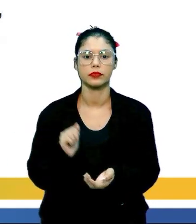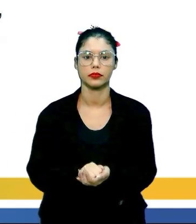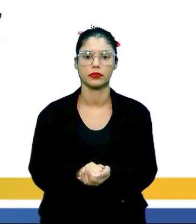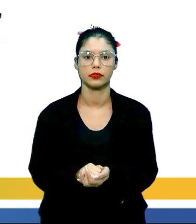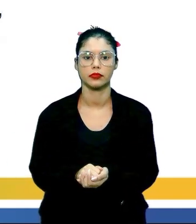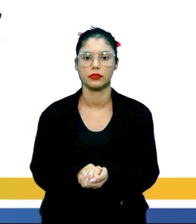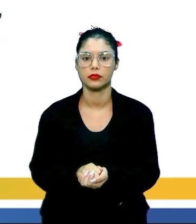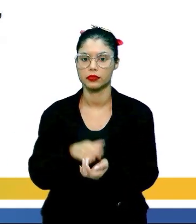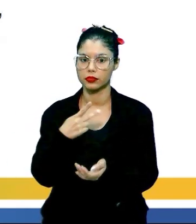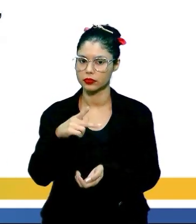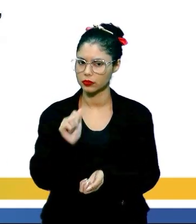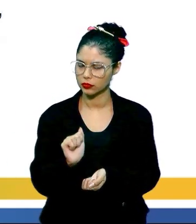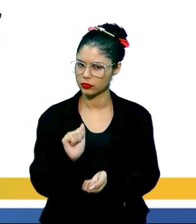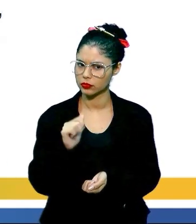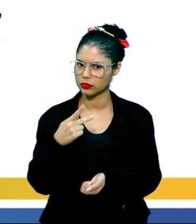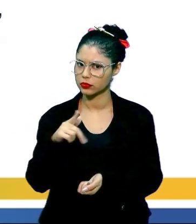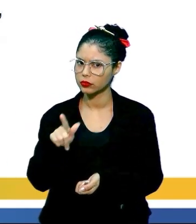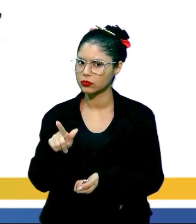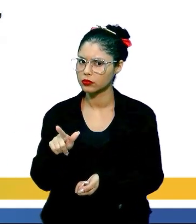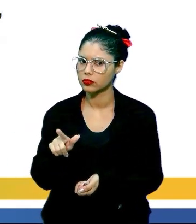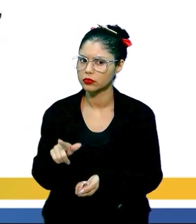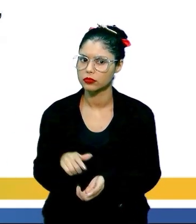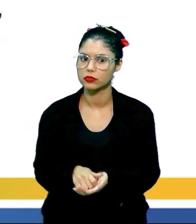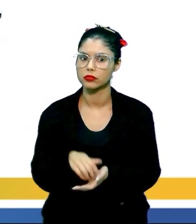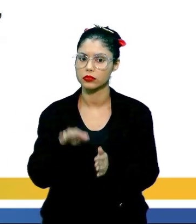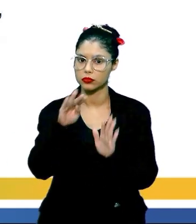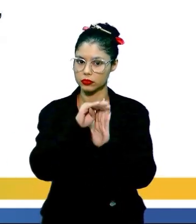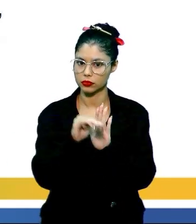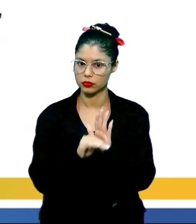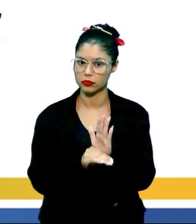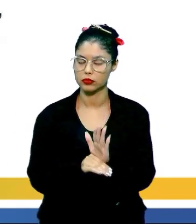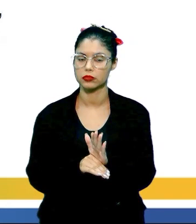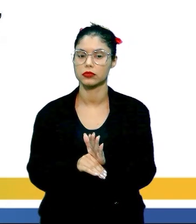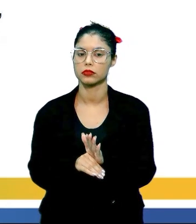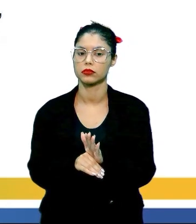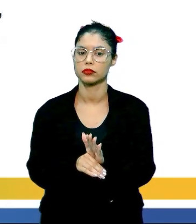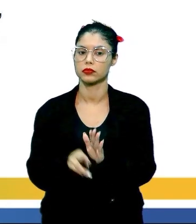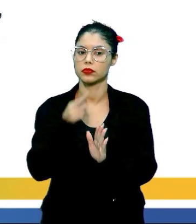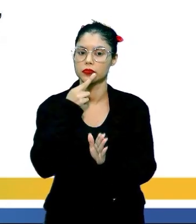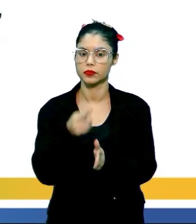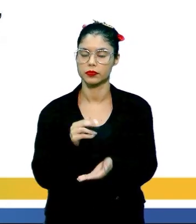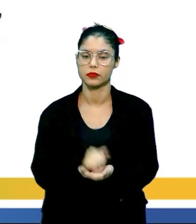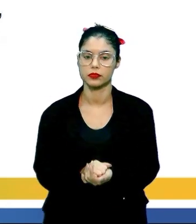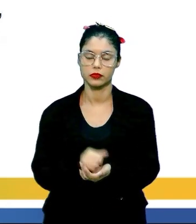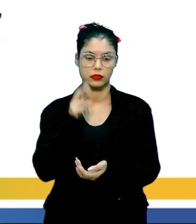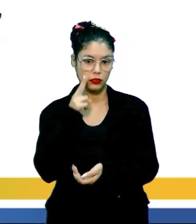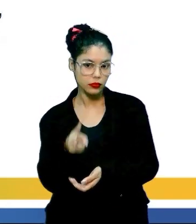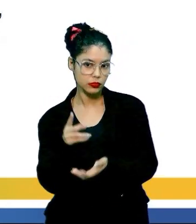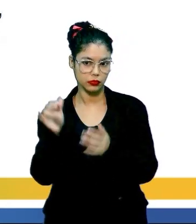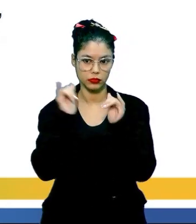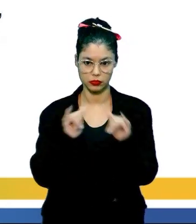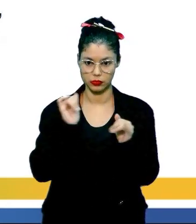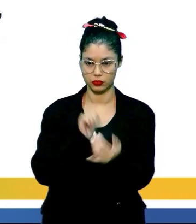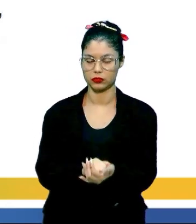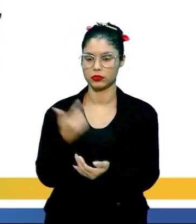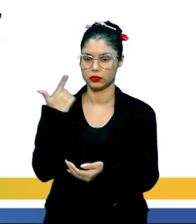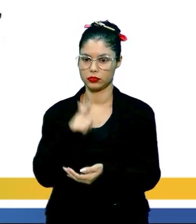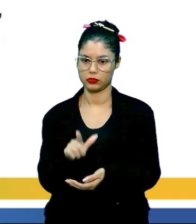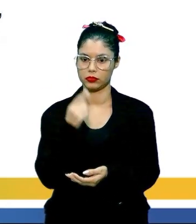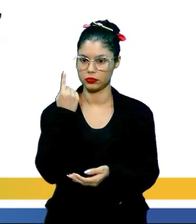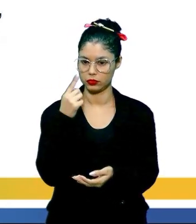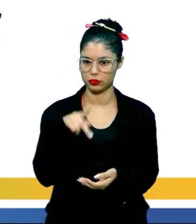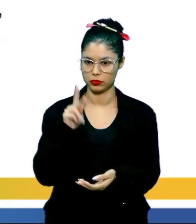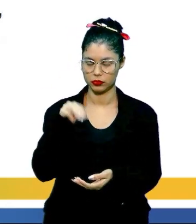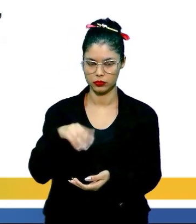aqui é uma PA ou é uma PG? Aqui estão as opções. Vamos para a resolução? Vimos no enunciado que Guilherme